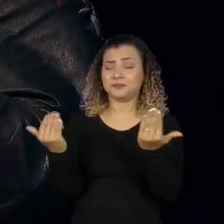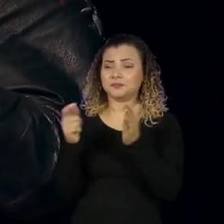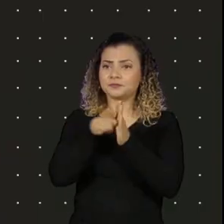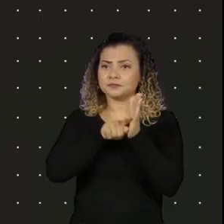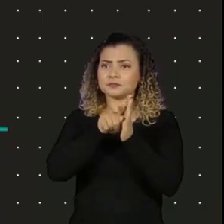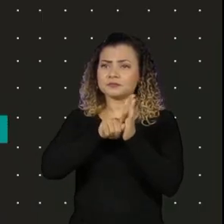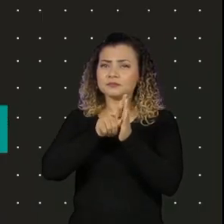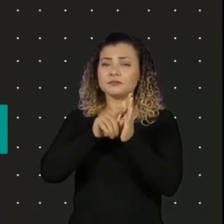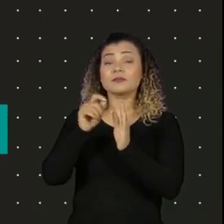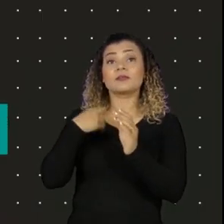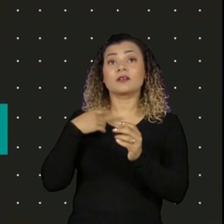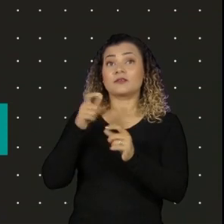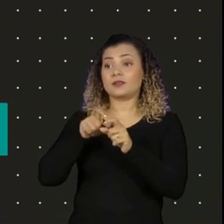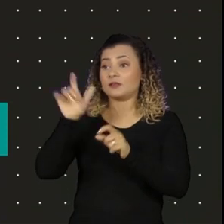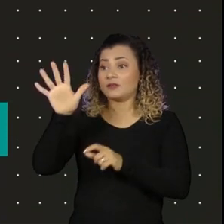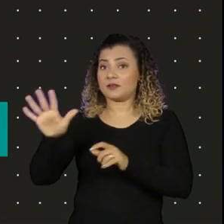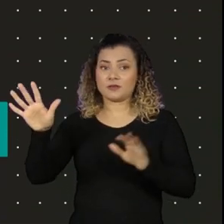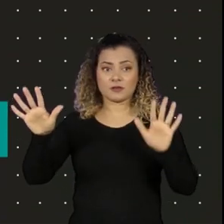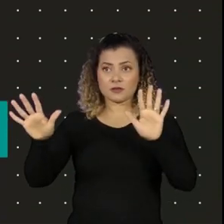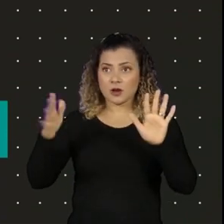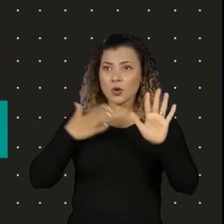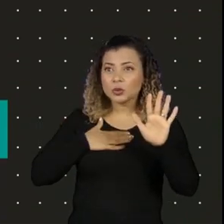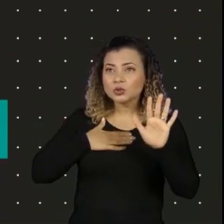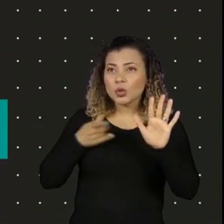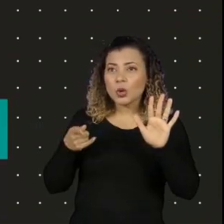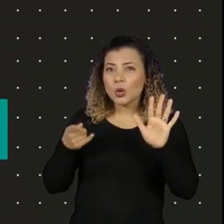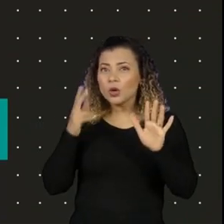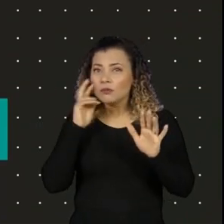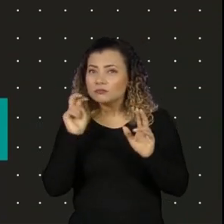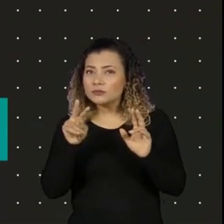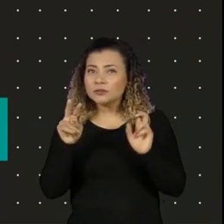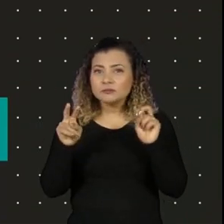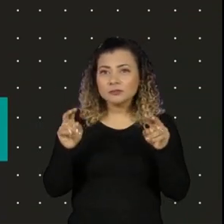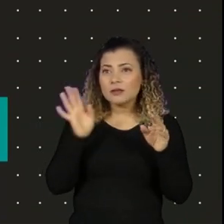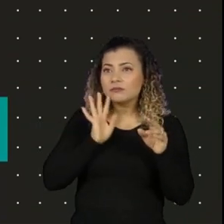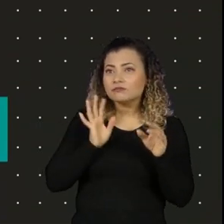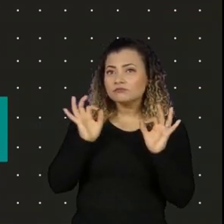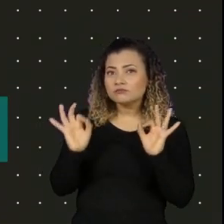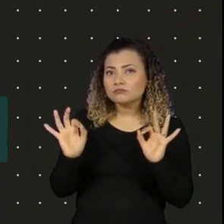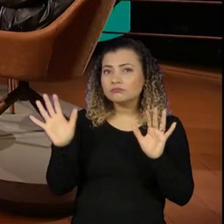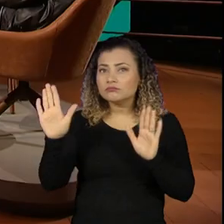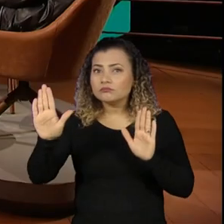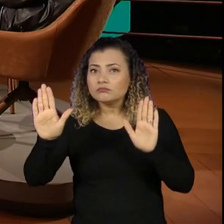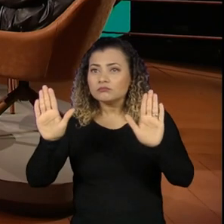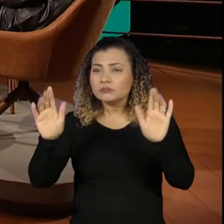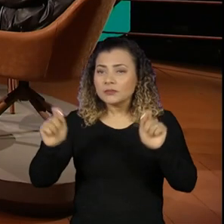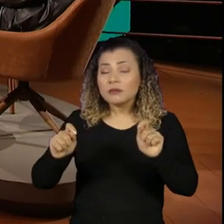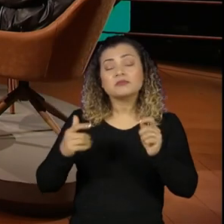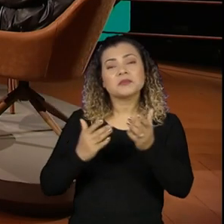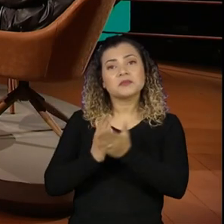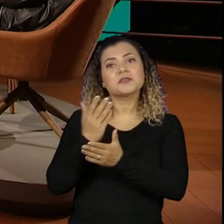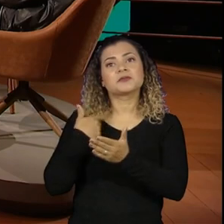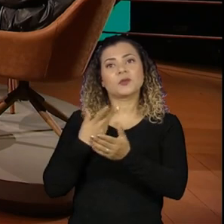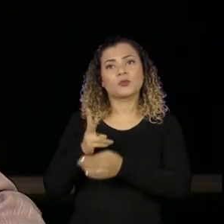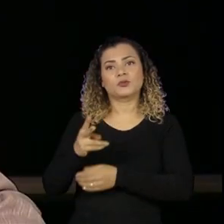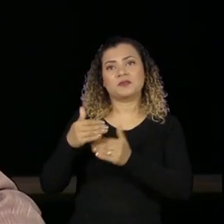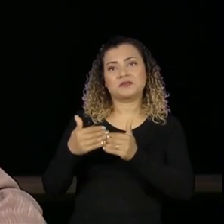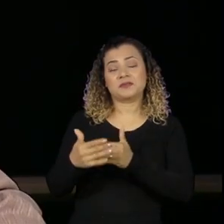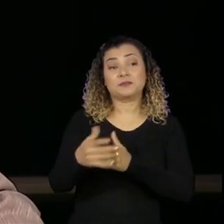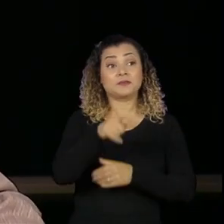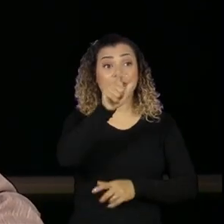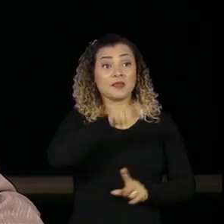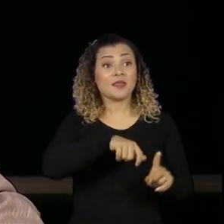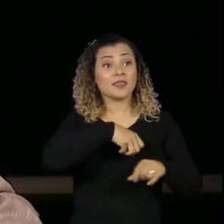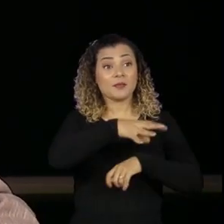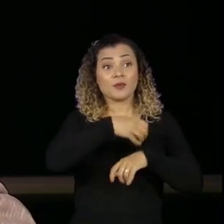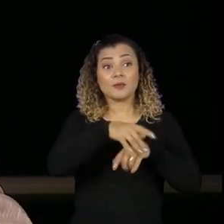Eu fazia a cena e falei, aí, Kita, gostou? Ele aprovava, a gente continuava. É. Mais um depoimento para você, alguém que você já